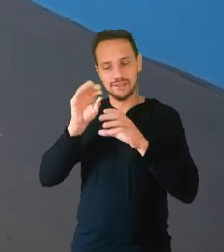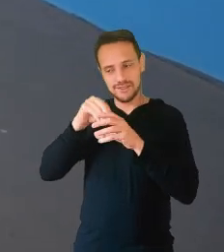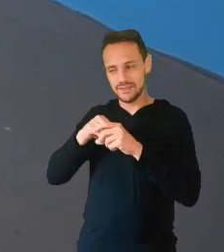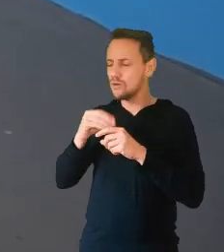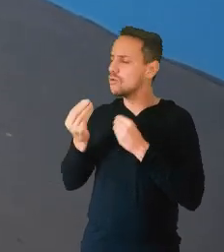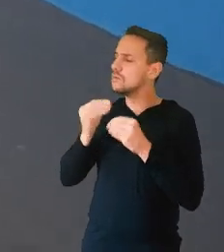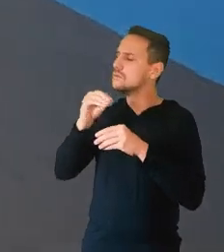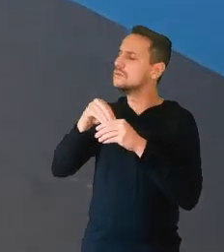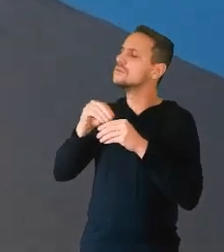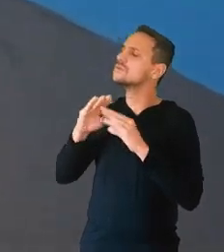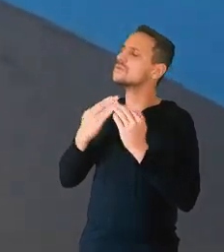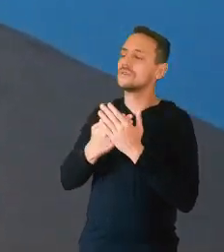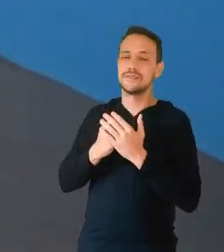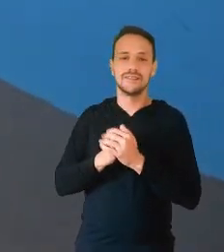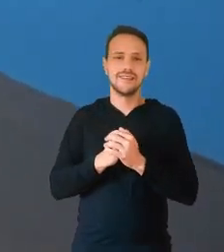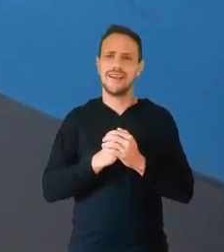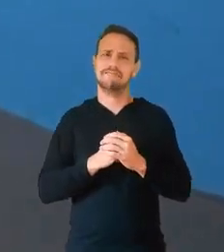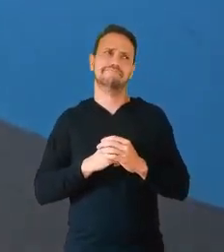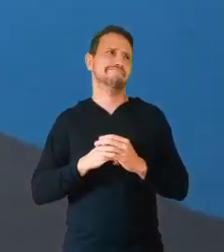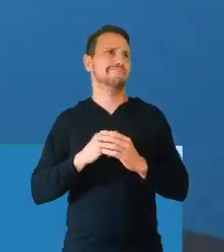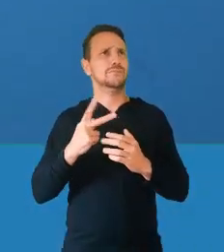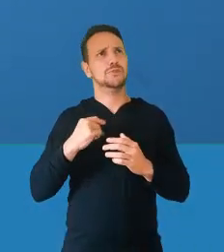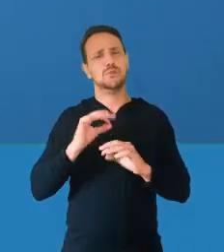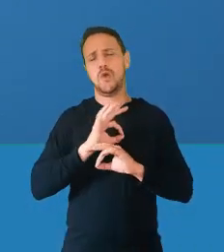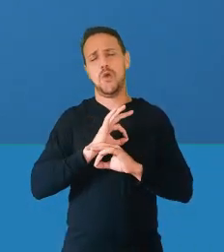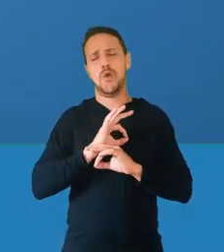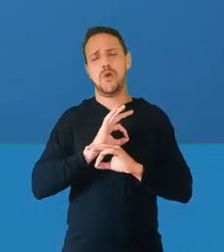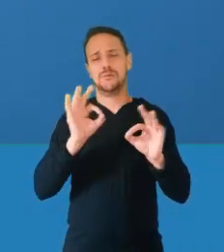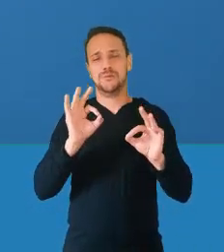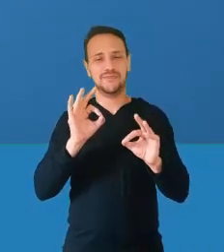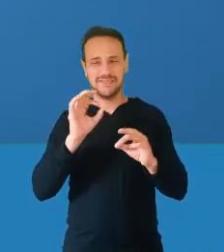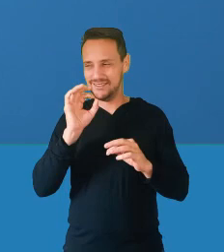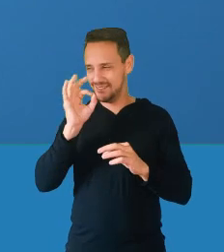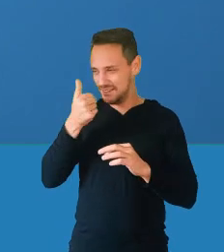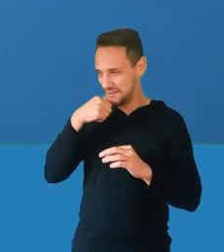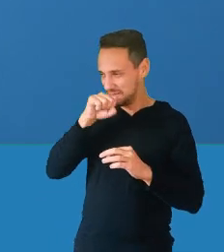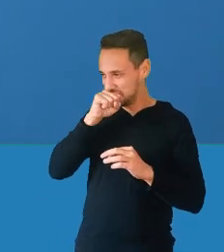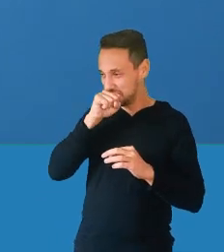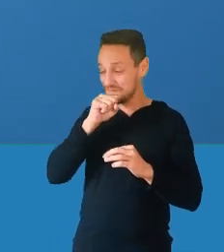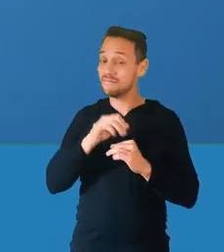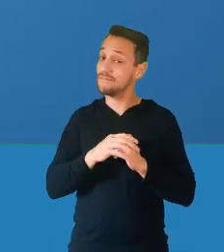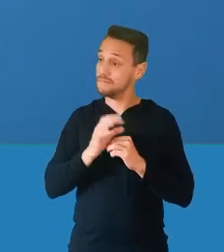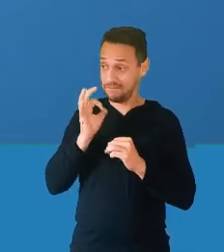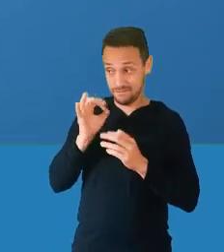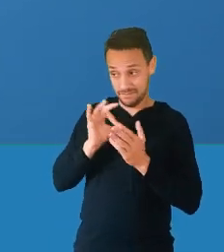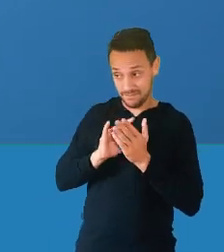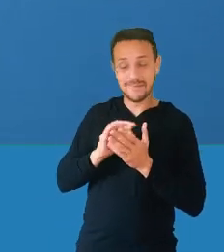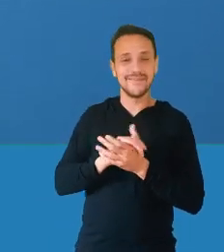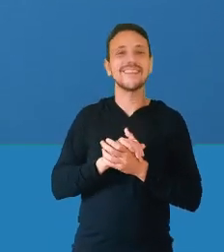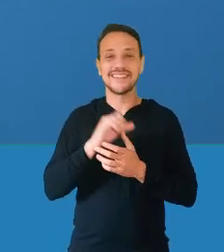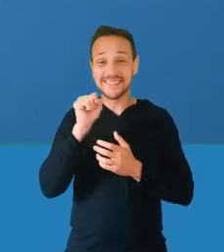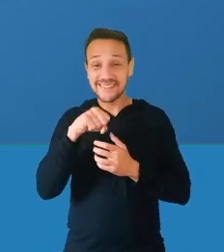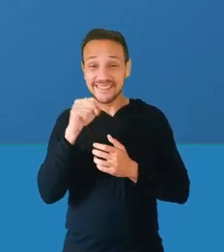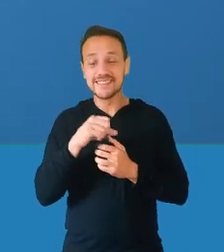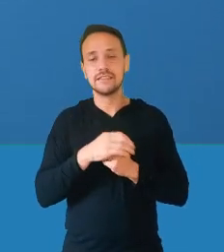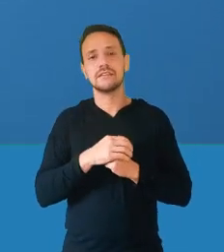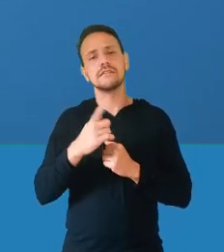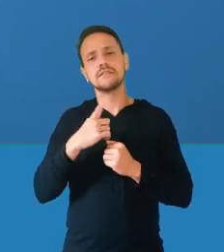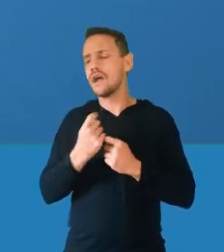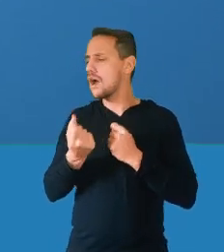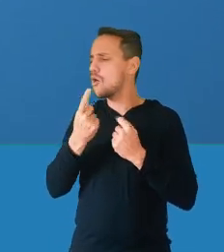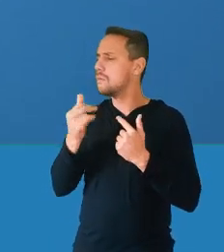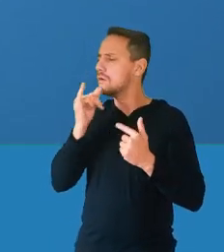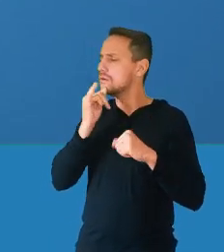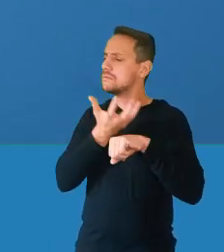Vinícius? Ah, tudo ótimo. Tudo ótimo, mãe? Tá tudo ótimo mesmo? Sim. Tem alguma matéria que você tá